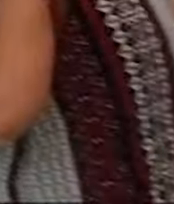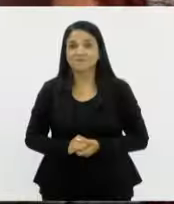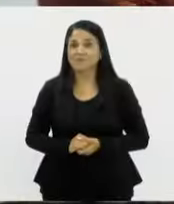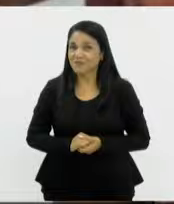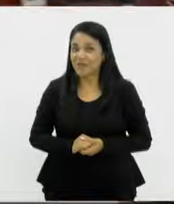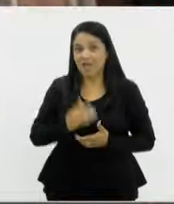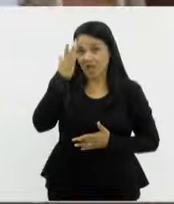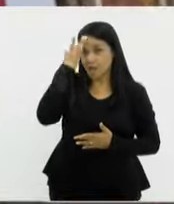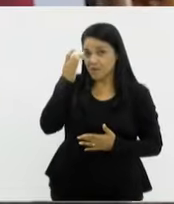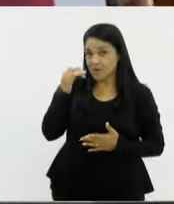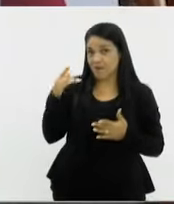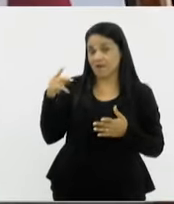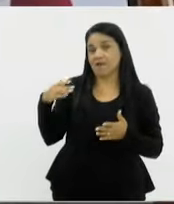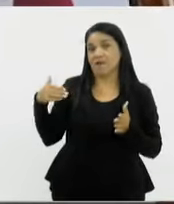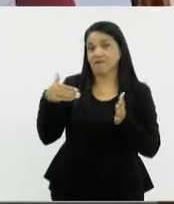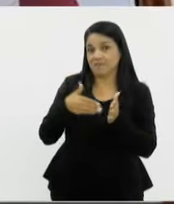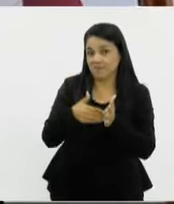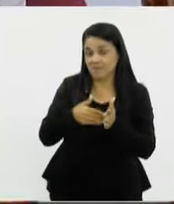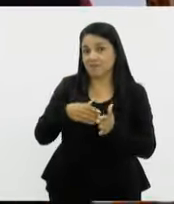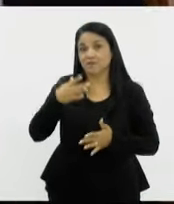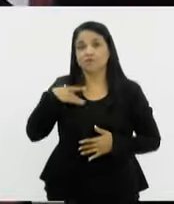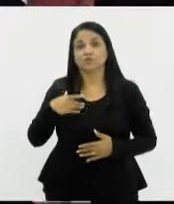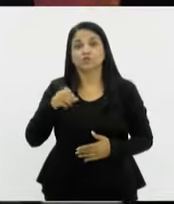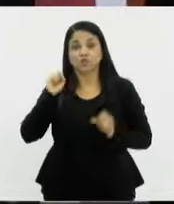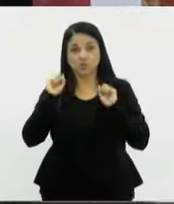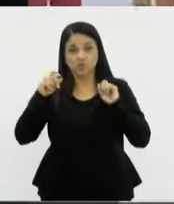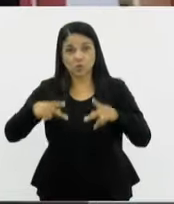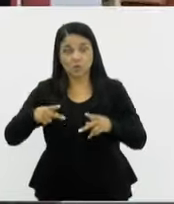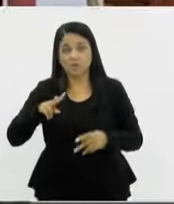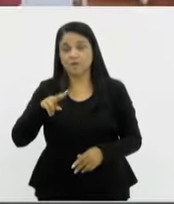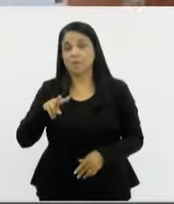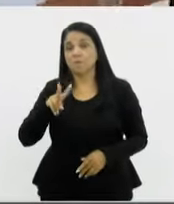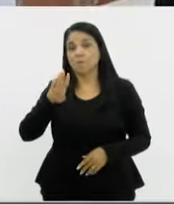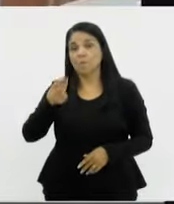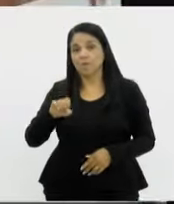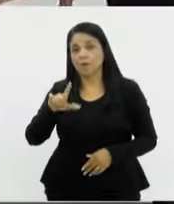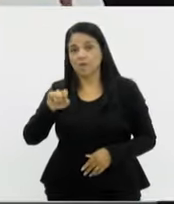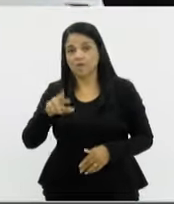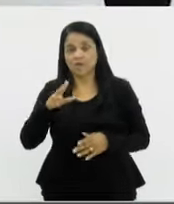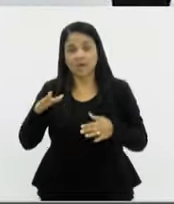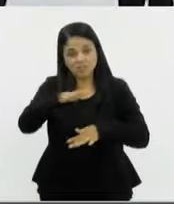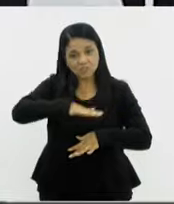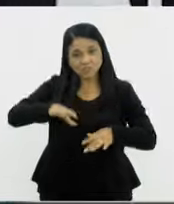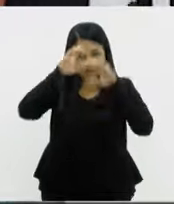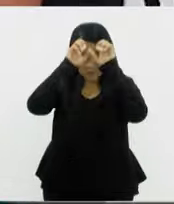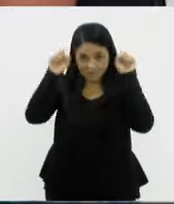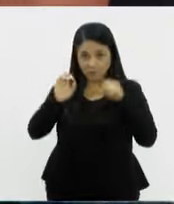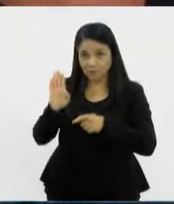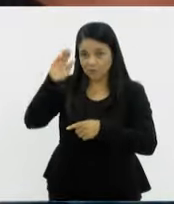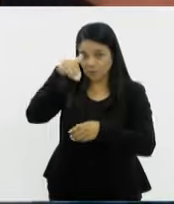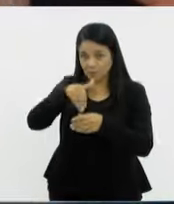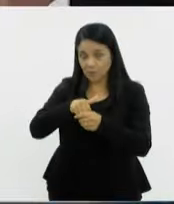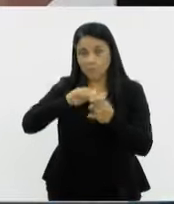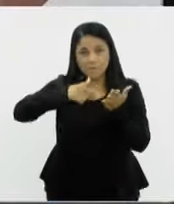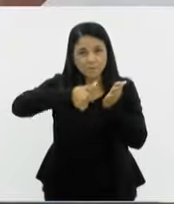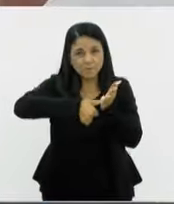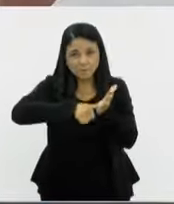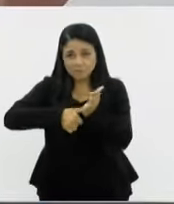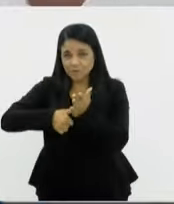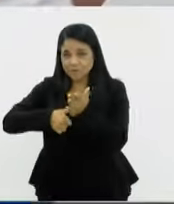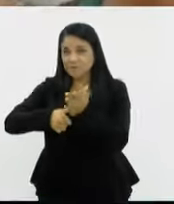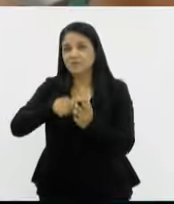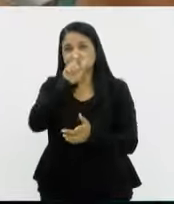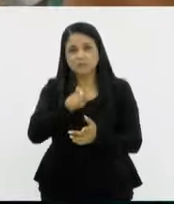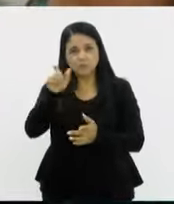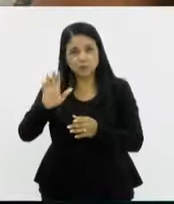Vai até amanhã no Shopping Boulevard, em Vila Isabel, na Zona Norte, a ação do Tribunal Regional Eleitoral do Rio de Janeiro para biometrização dos